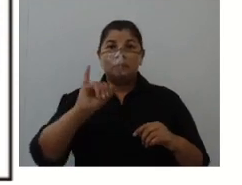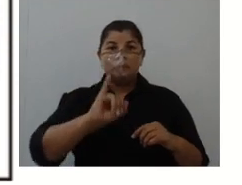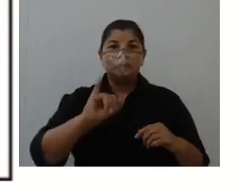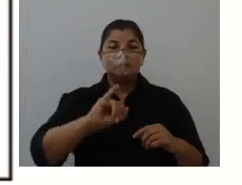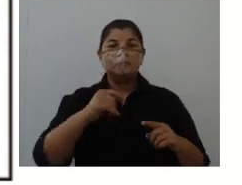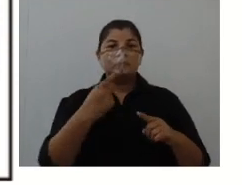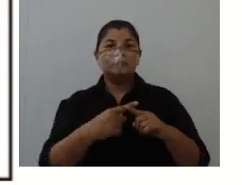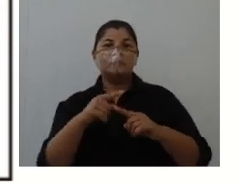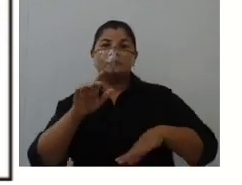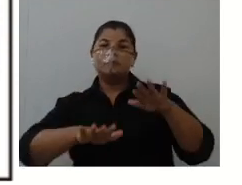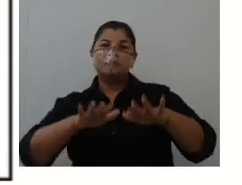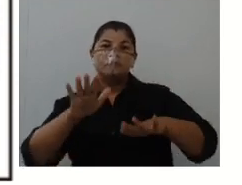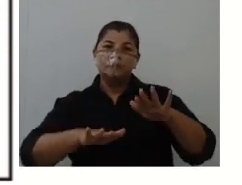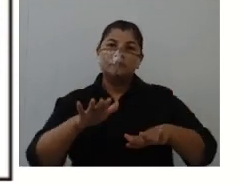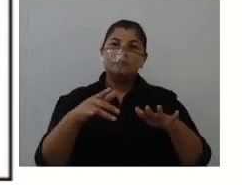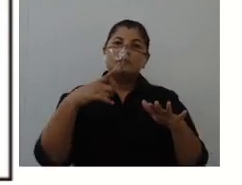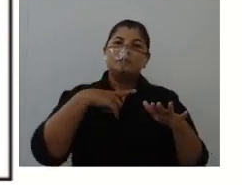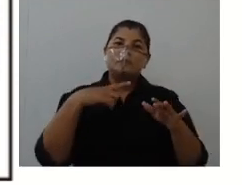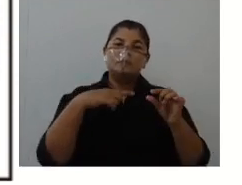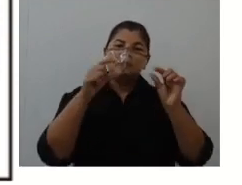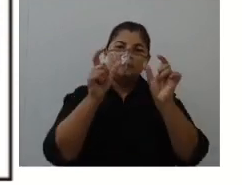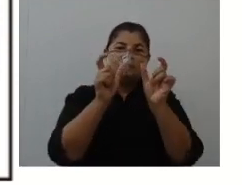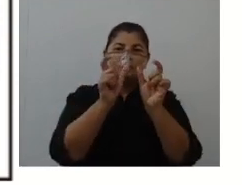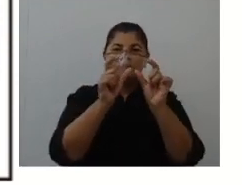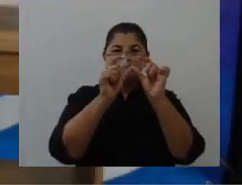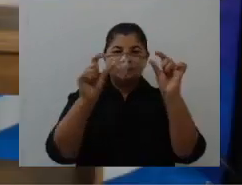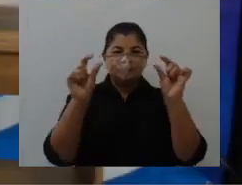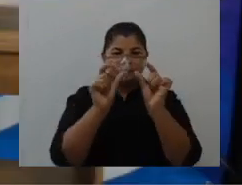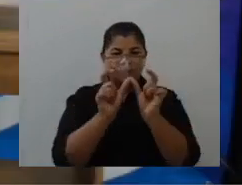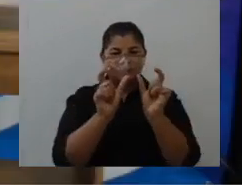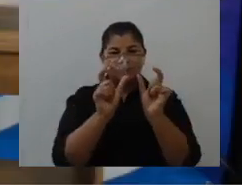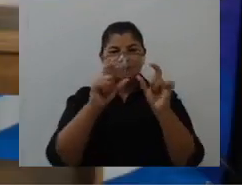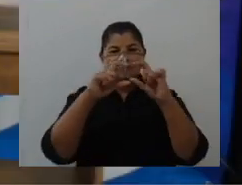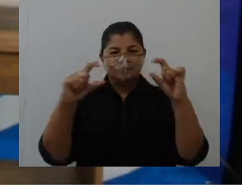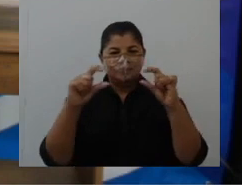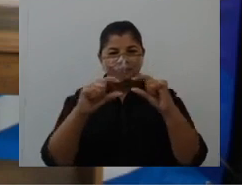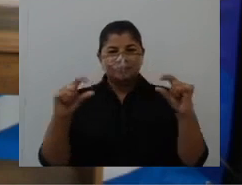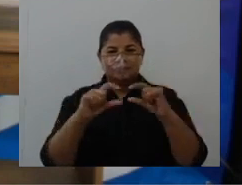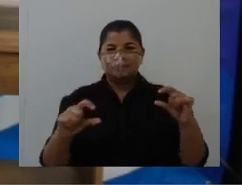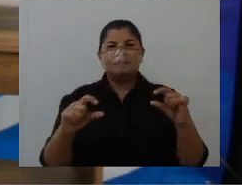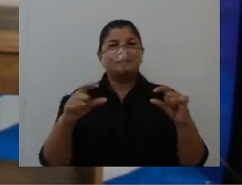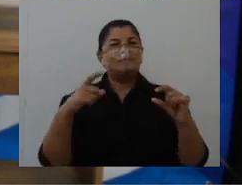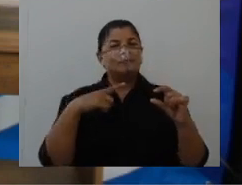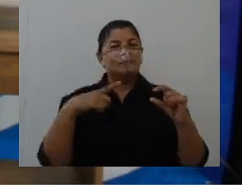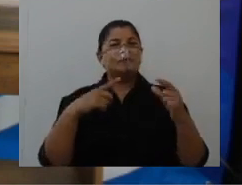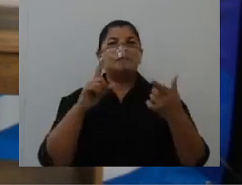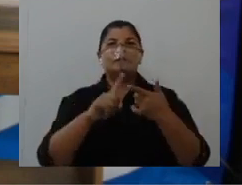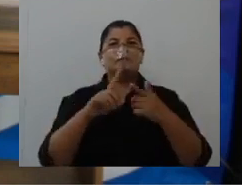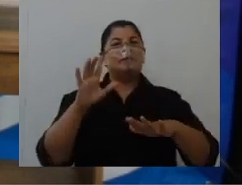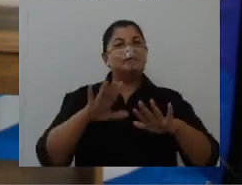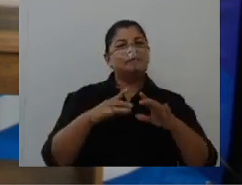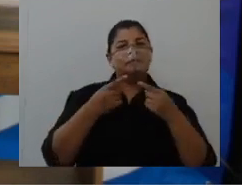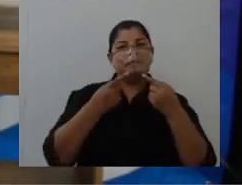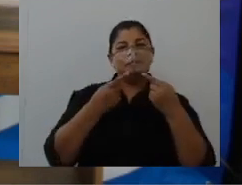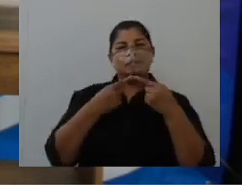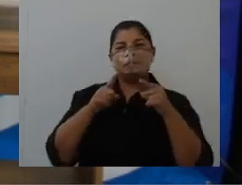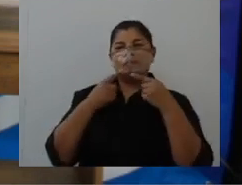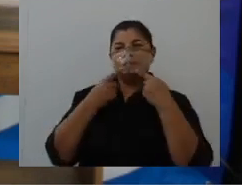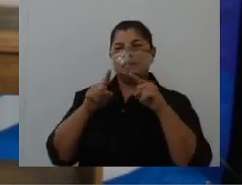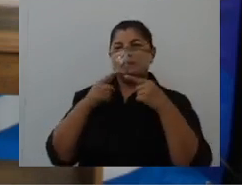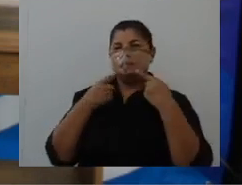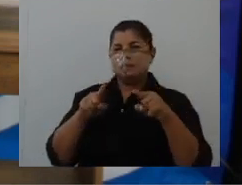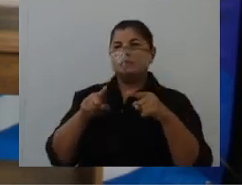em muitos casos, é o caso da tirinha de Mafalda, por exemplo, a gente também vê um teor crítico, né? Mas a